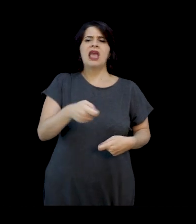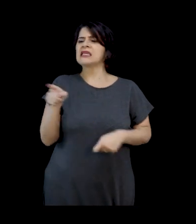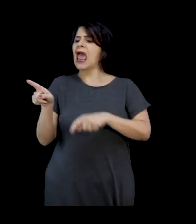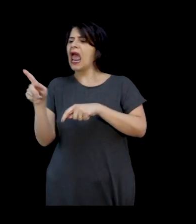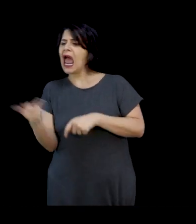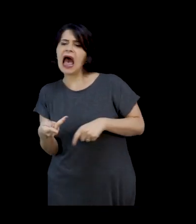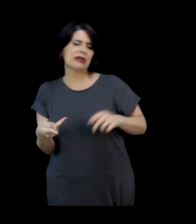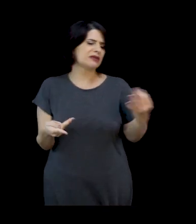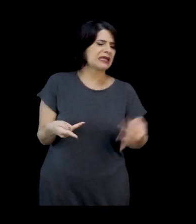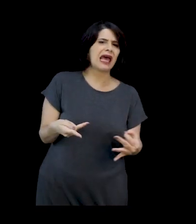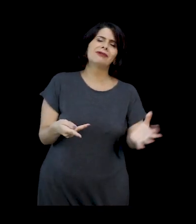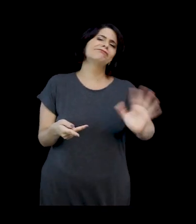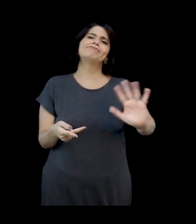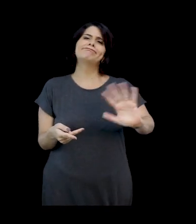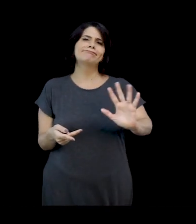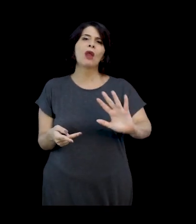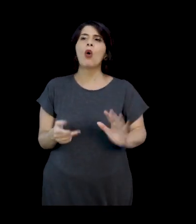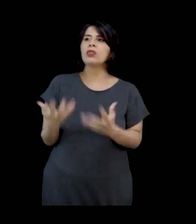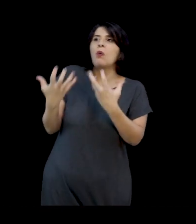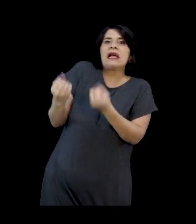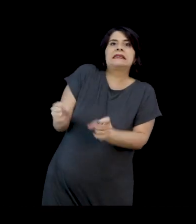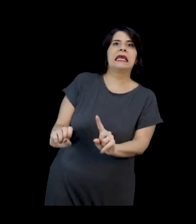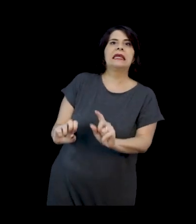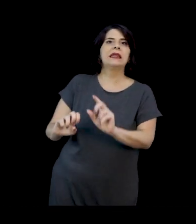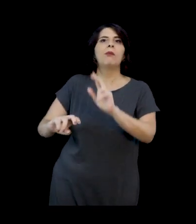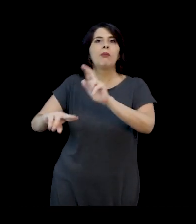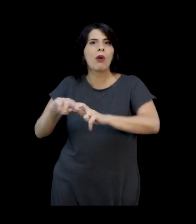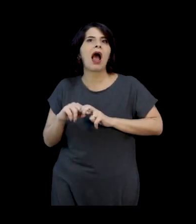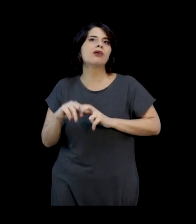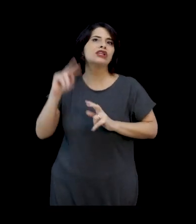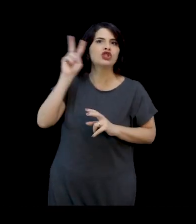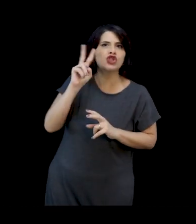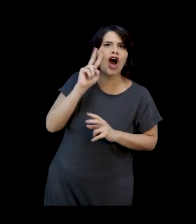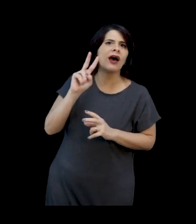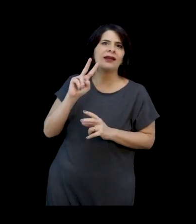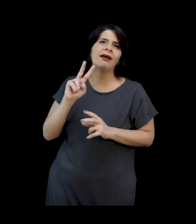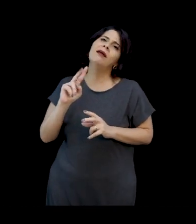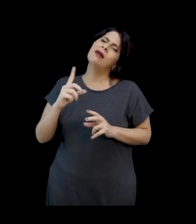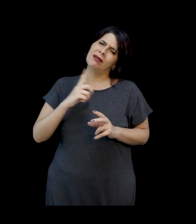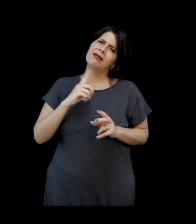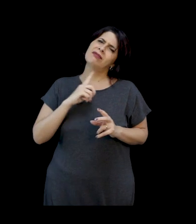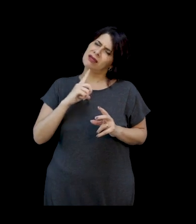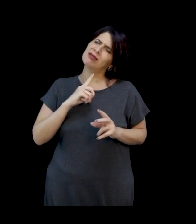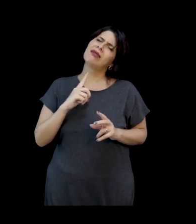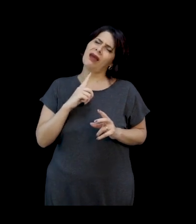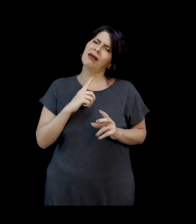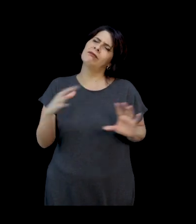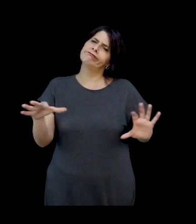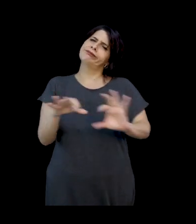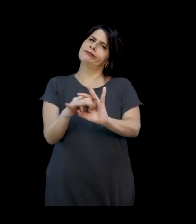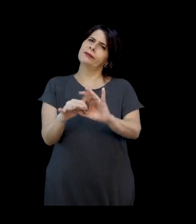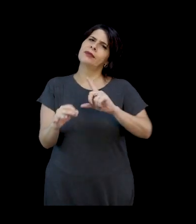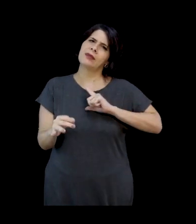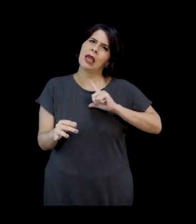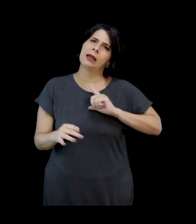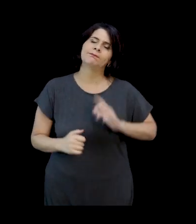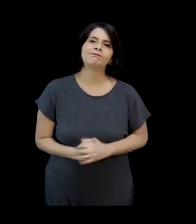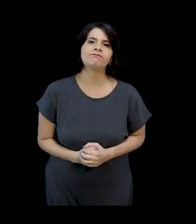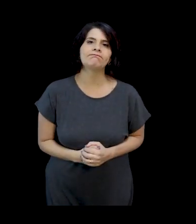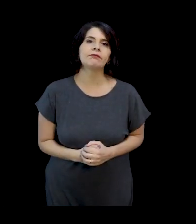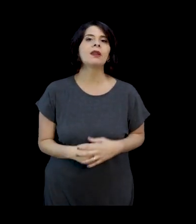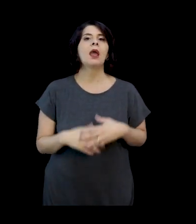essa condenação ou recusa do Zimmel do ponto de vista do materialismo histórico ou dialético seja um tanto, sou um tanto quanto